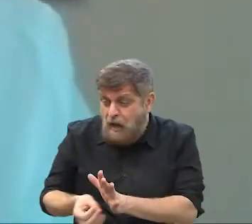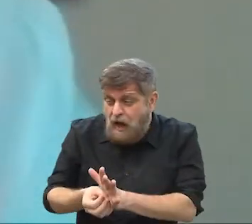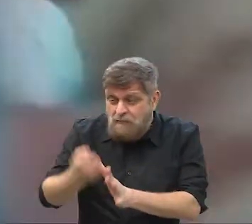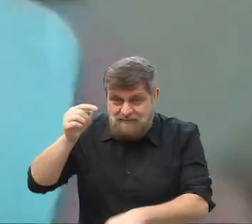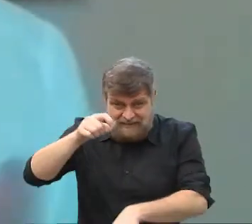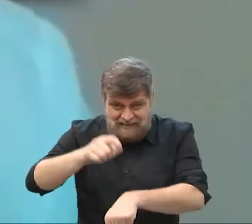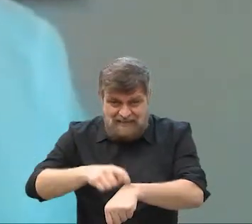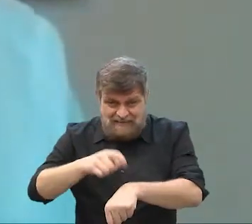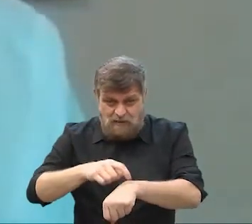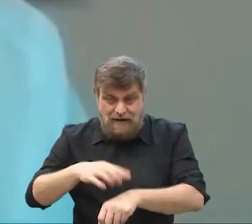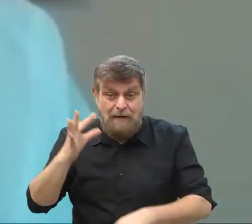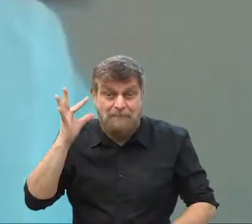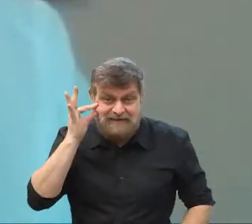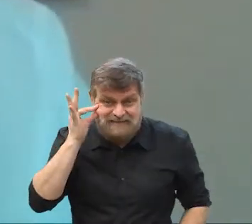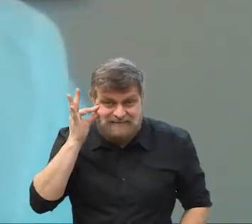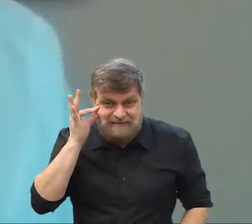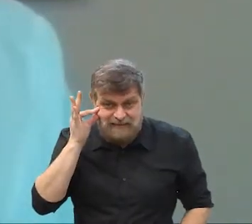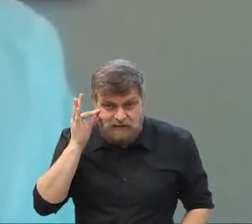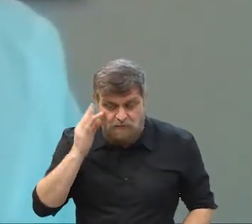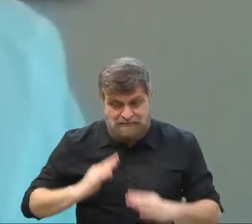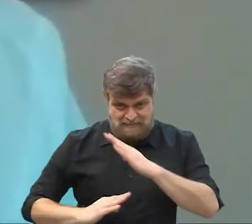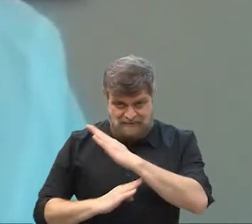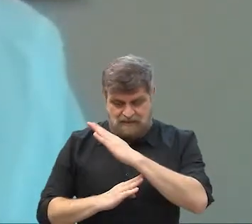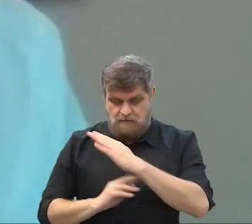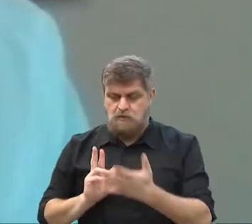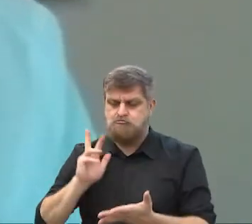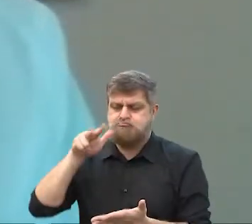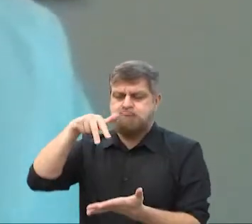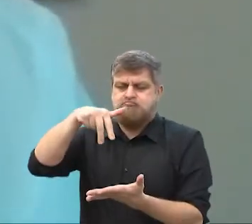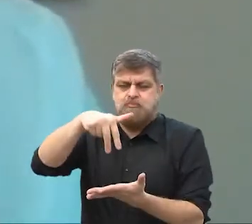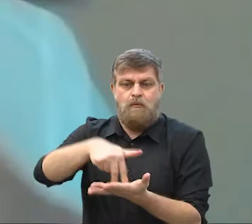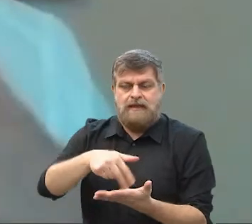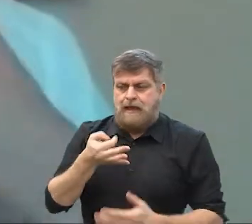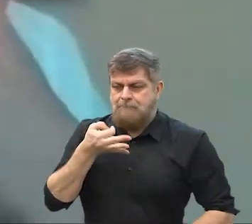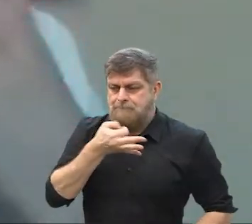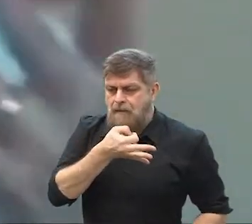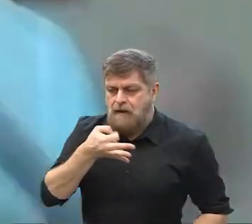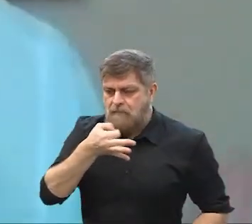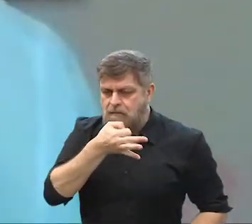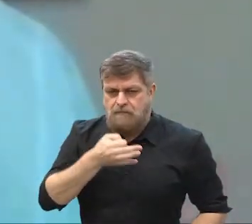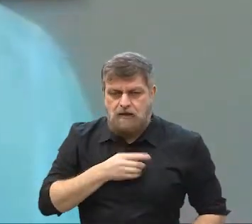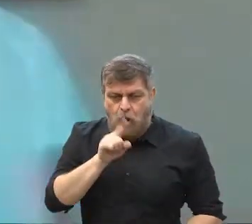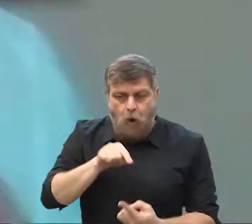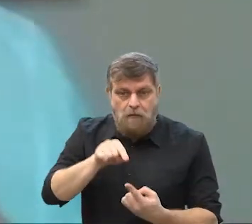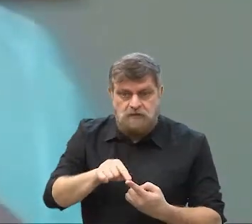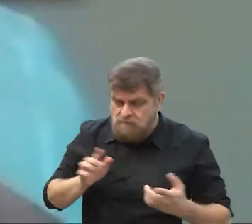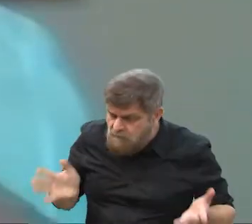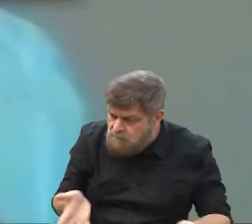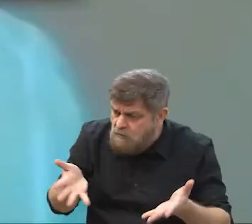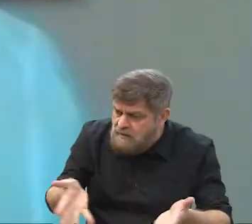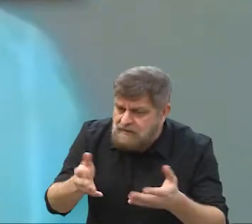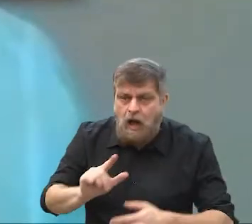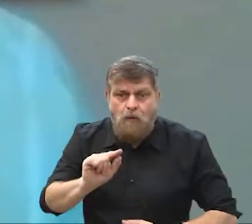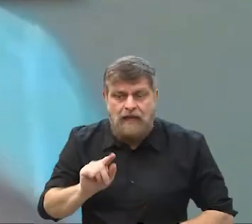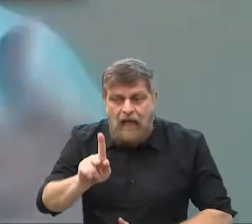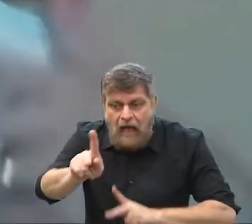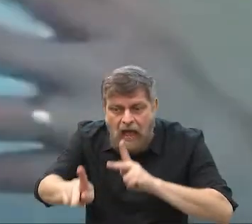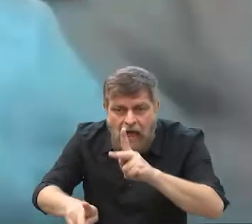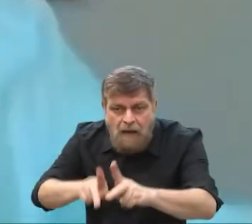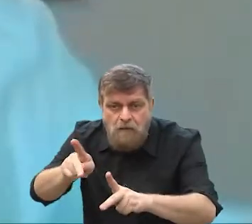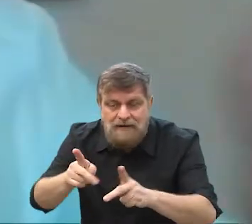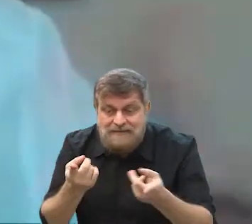naquele momento presencial, quando tínhamos aquela oportunidade, para fomentar essa temática, que a população seja uma